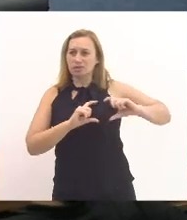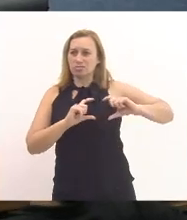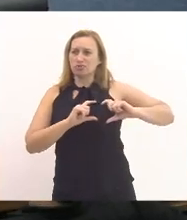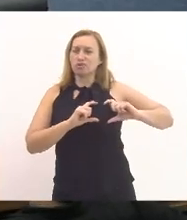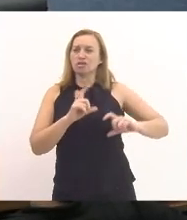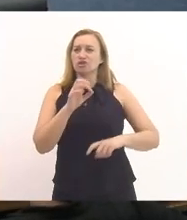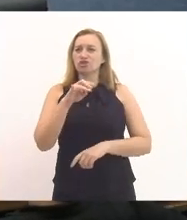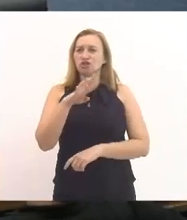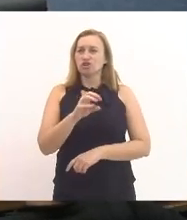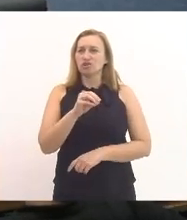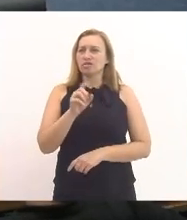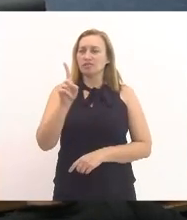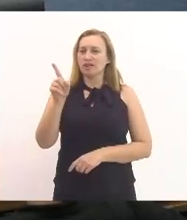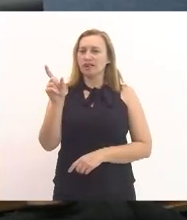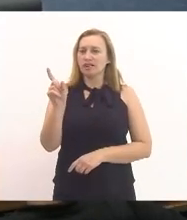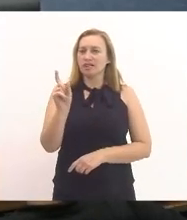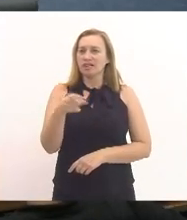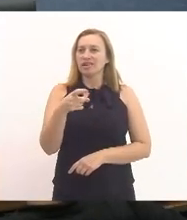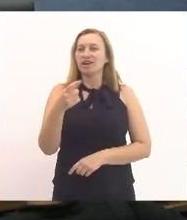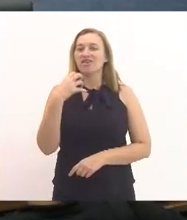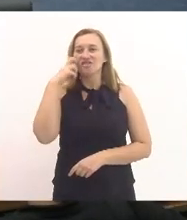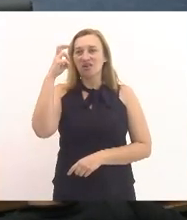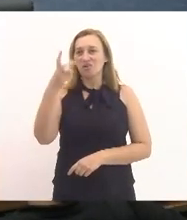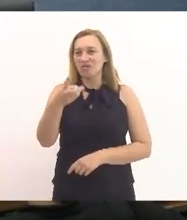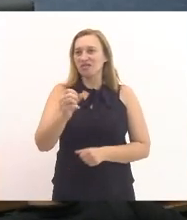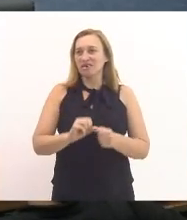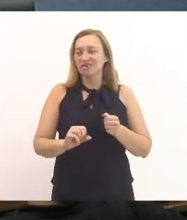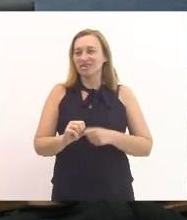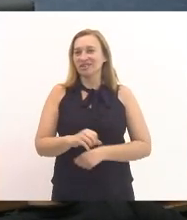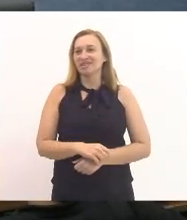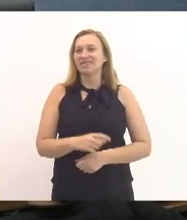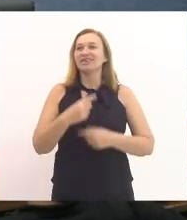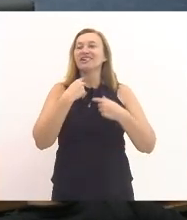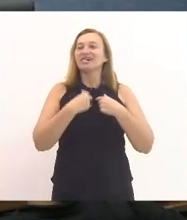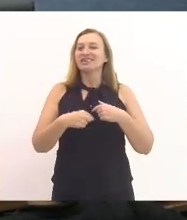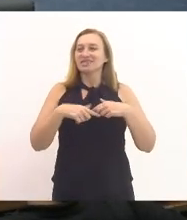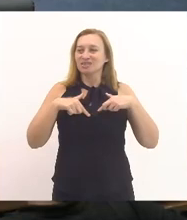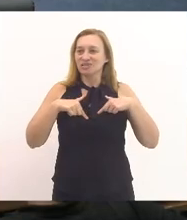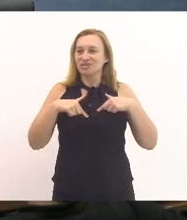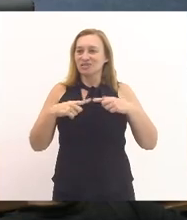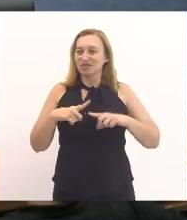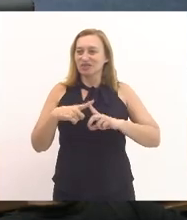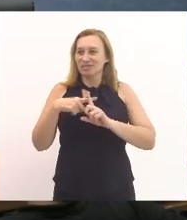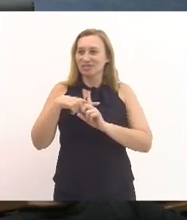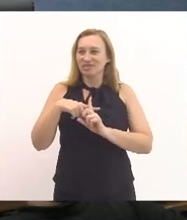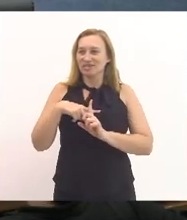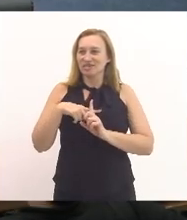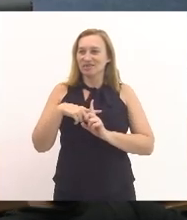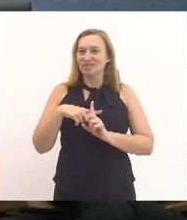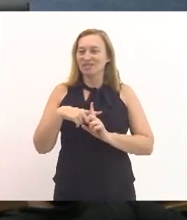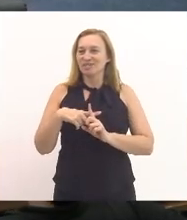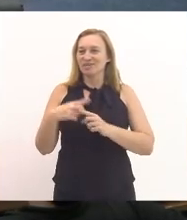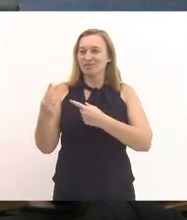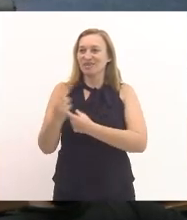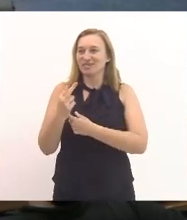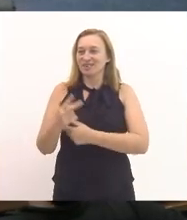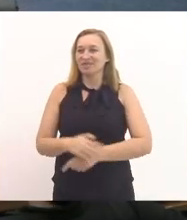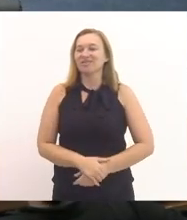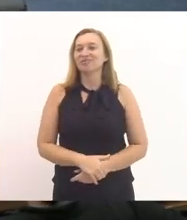vai catar os outros na rua fazer vergonha pegar esse crucifixo do governo emprestado o distintivo a